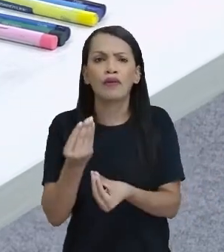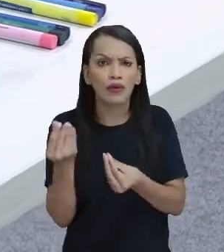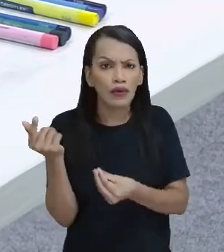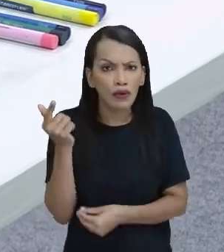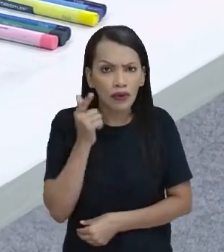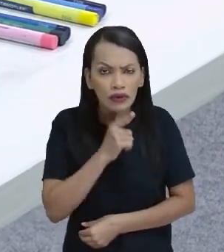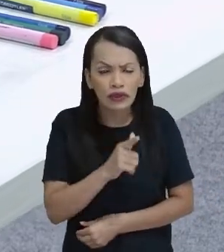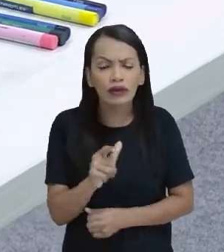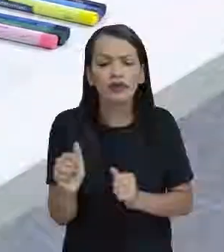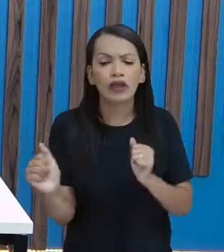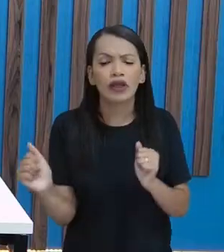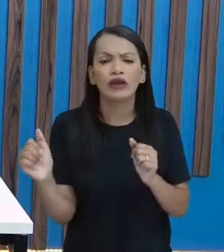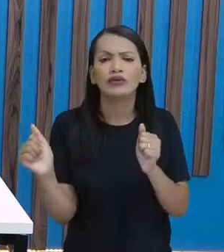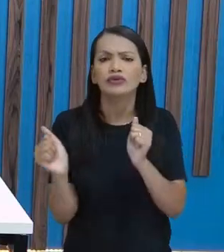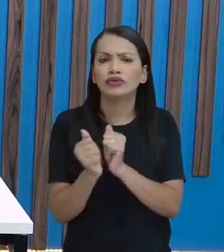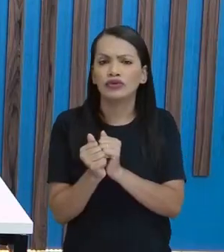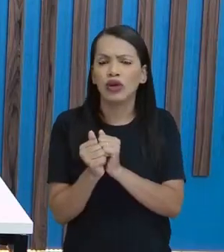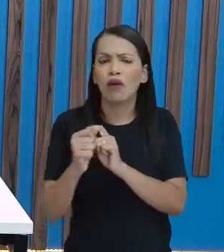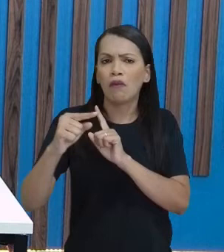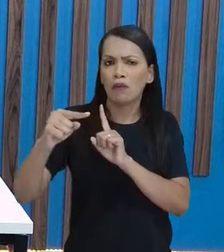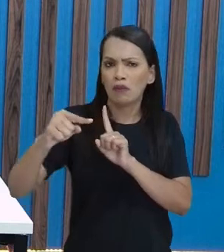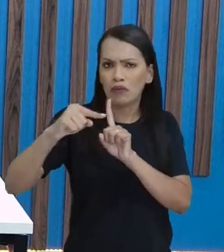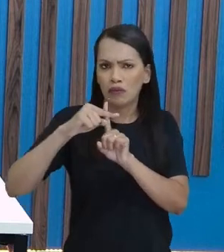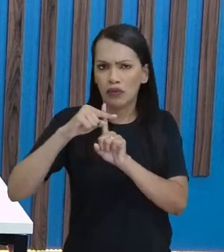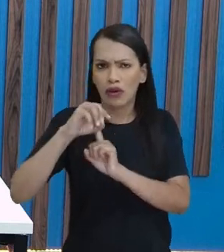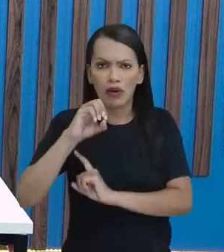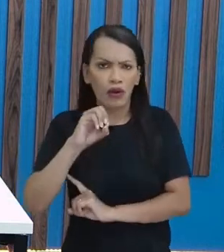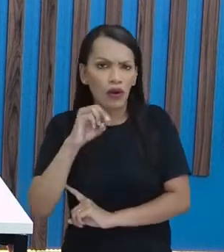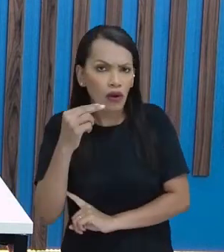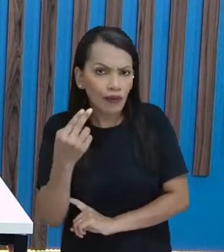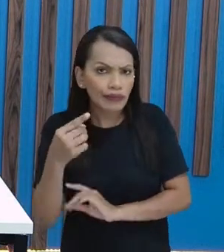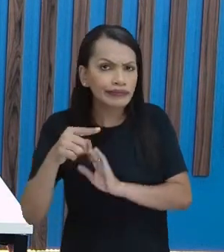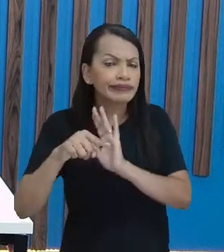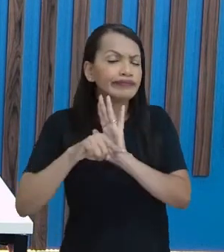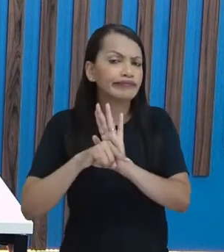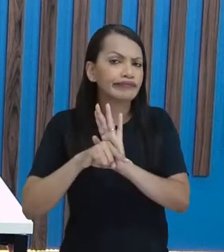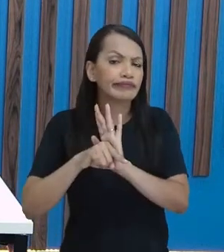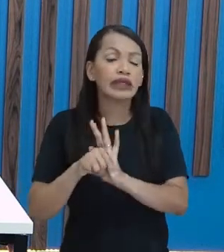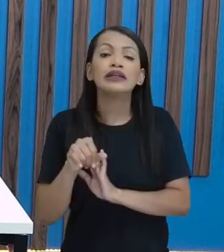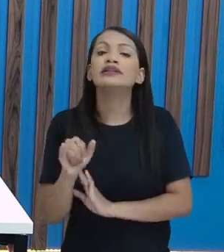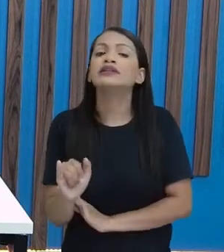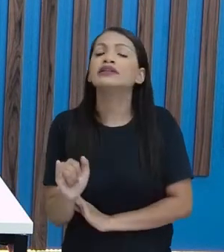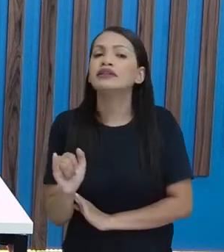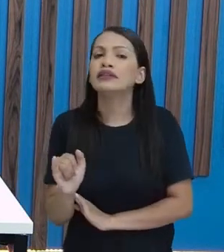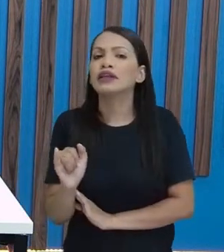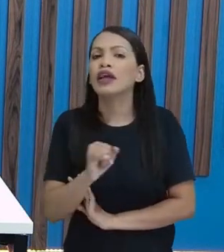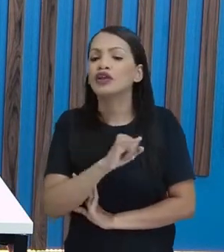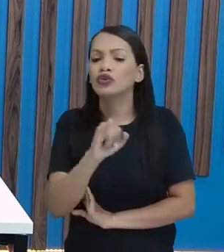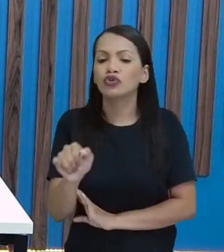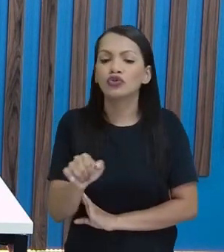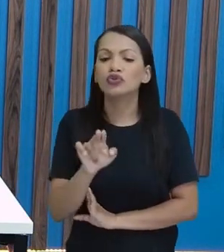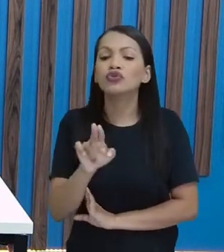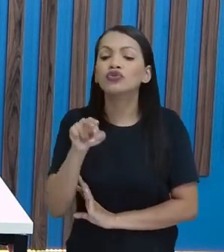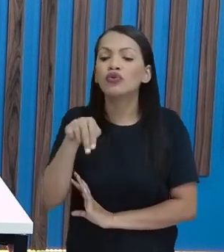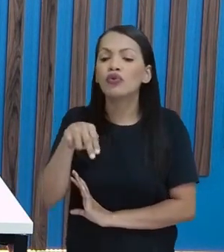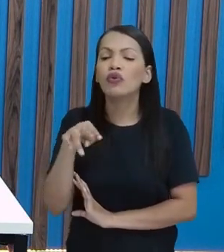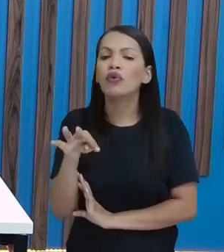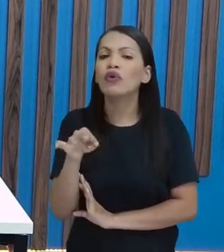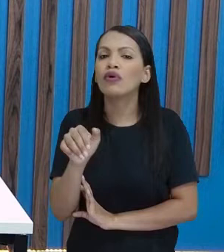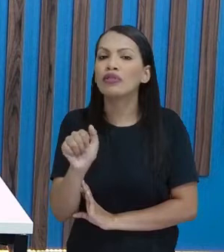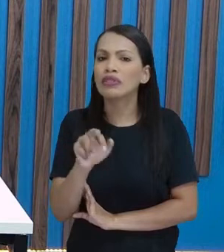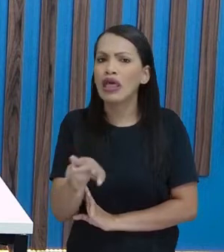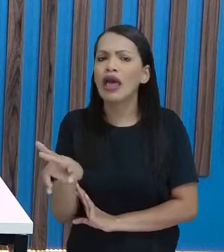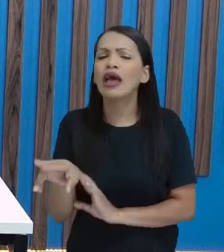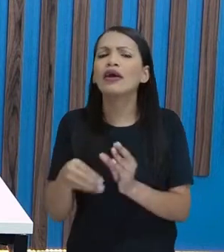processo? De soma ou de subtração? Da soma. Se é um problema com a ideia de juntar, eu vou juntar as duas quantidades. E